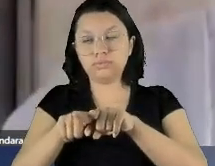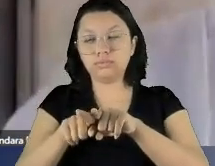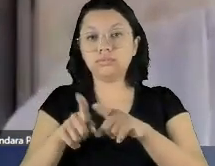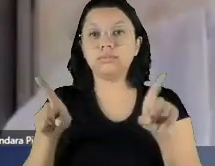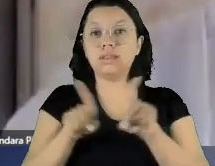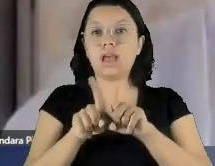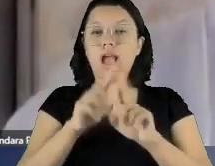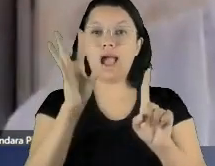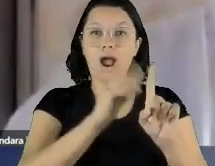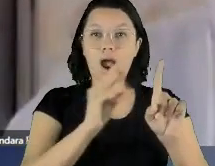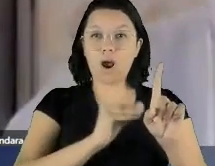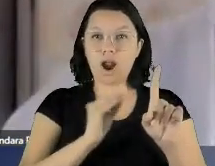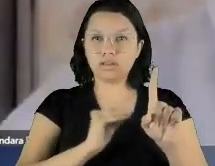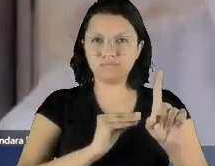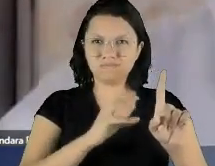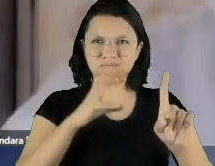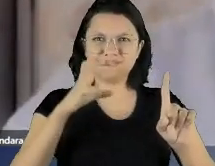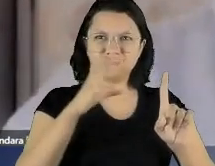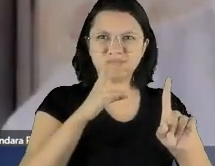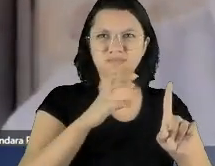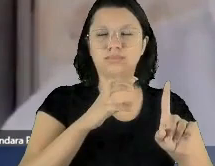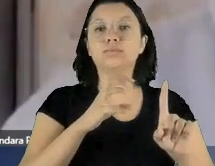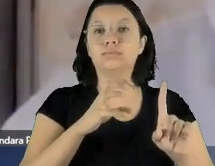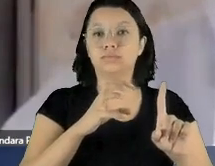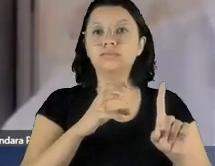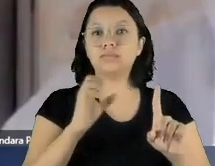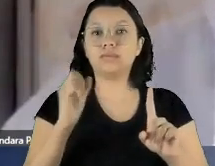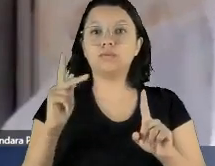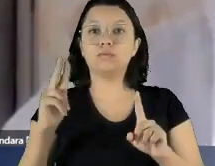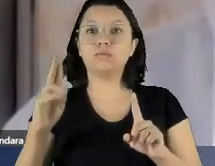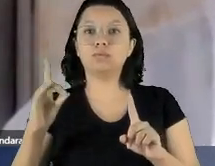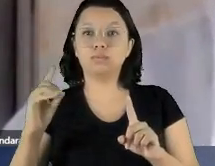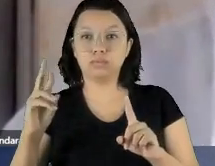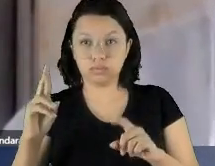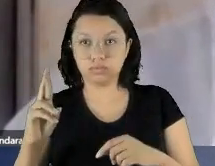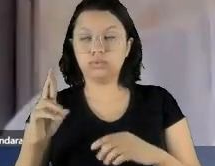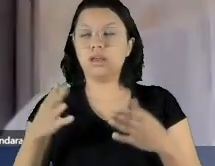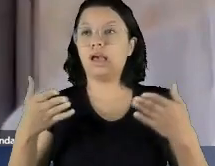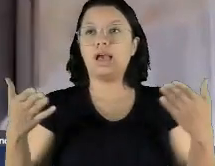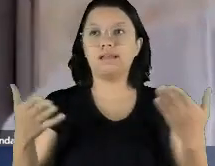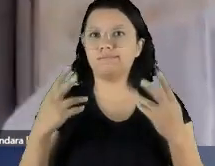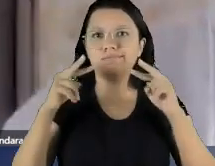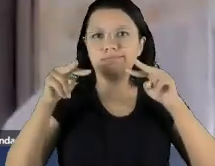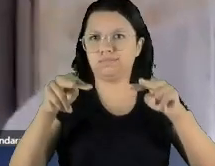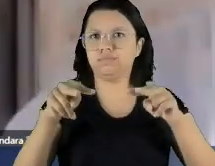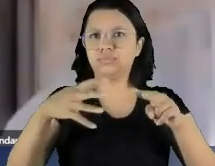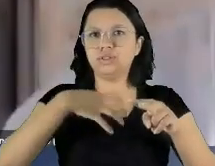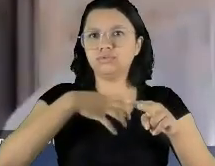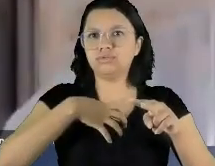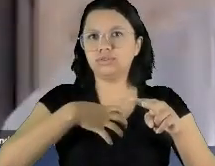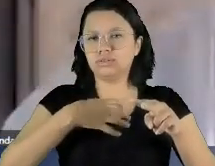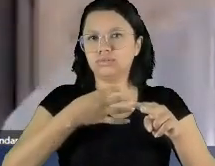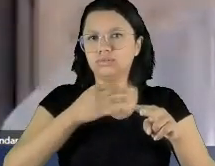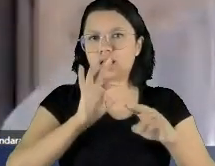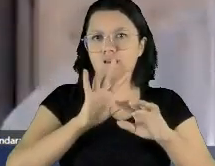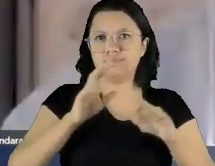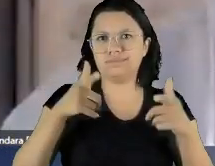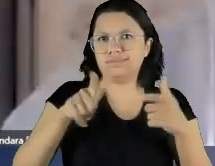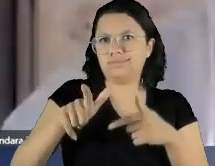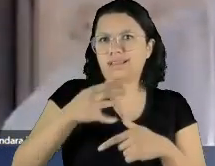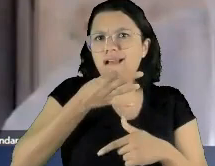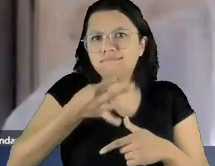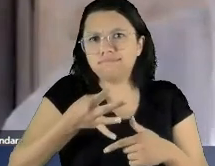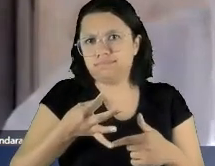ofensiva ao pudor. A medida não pode ser vista de maneira acrítica, principalmente no que se refere